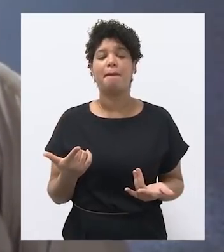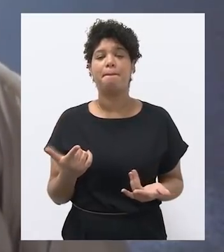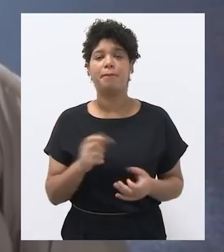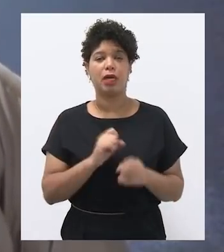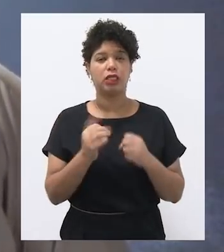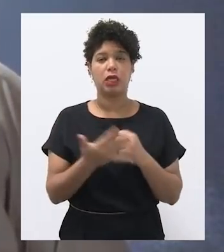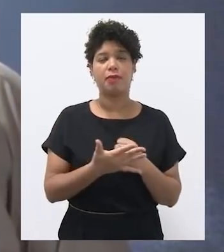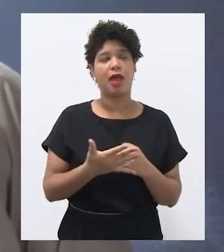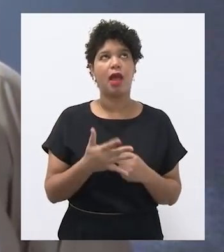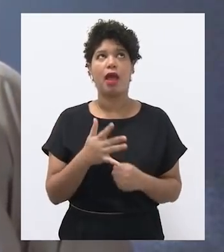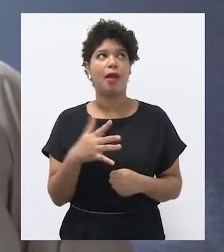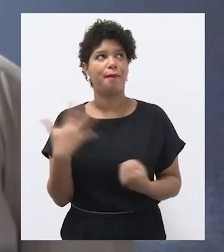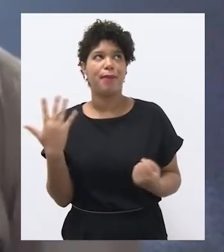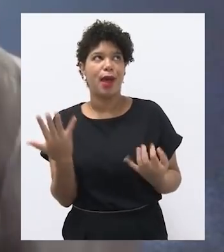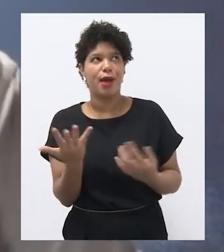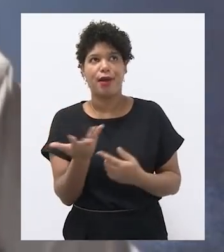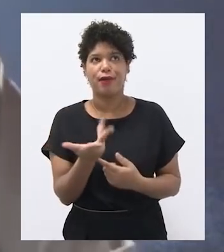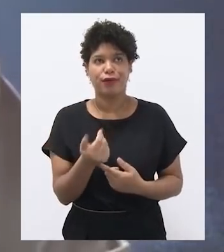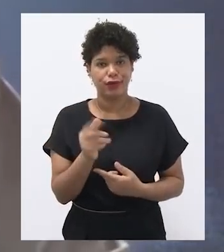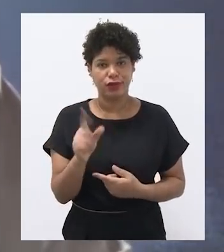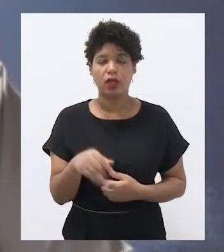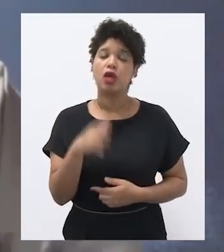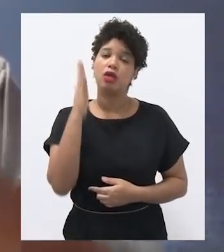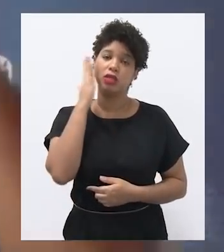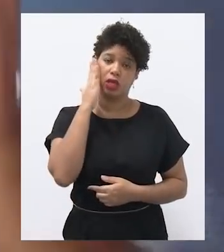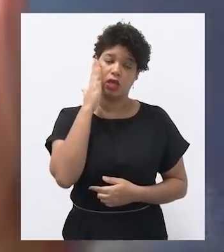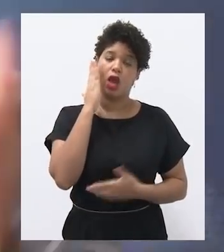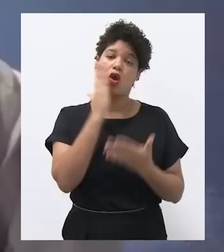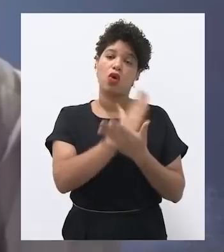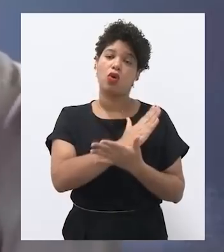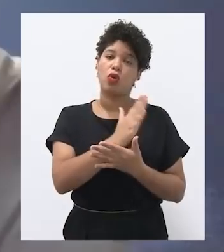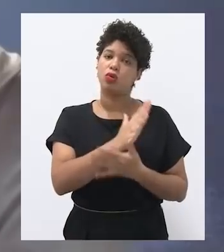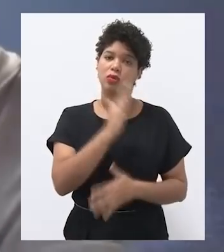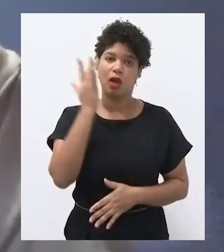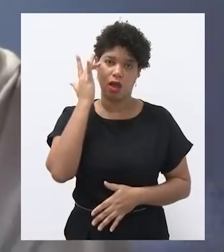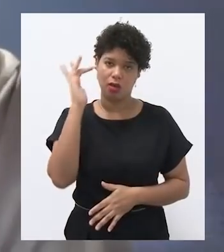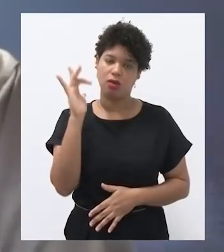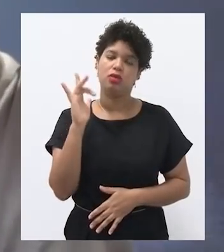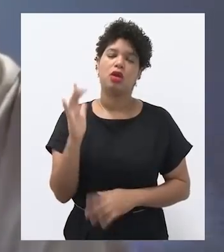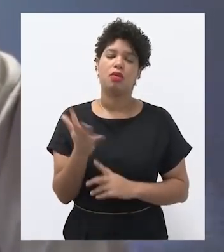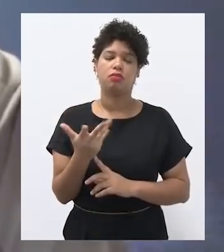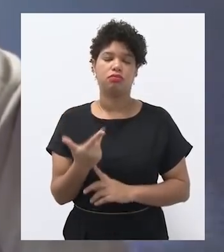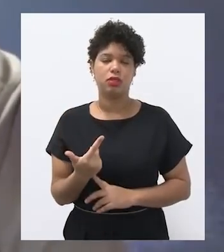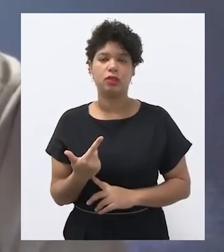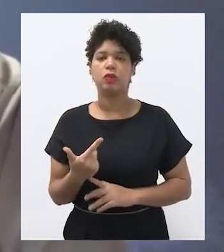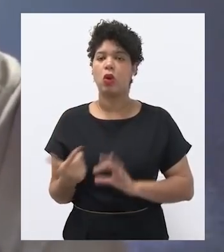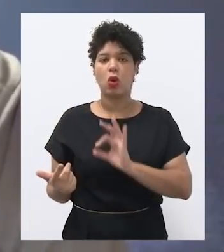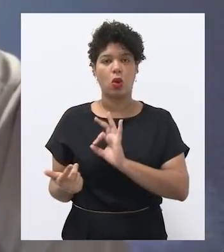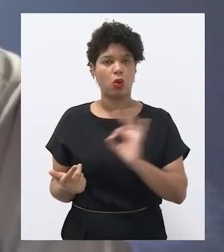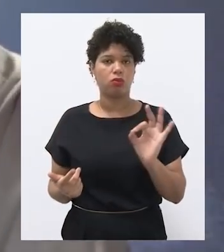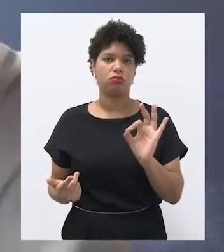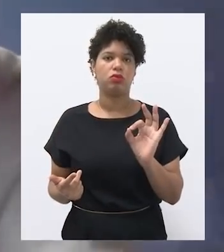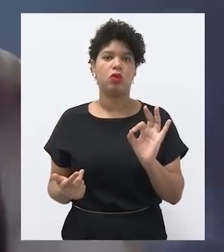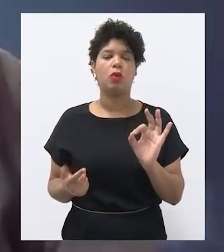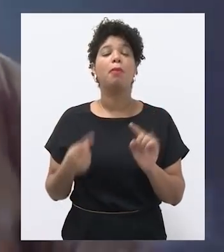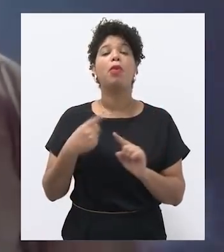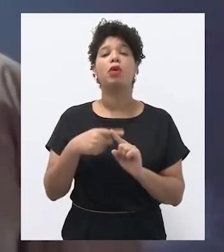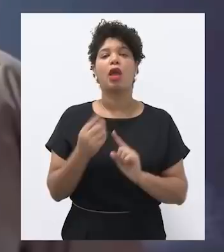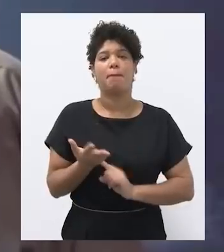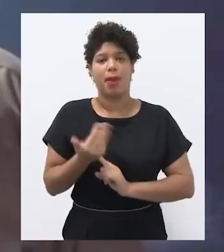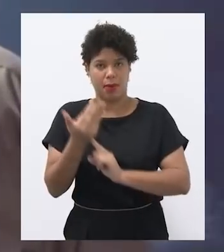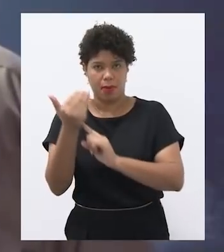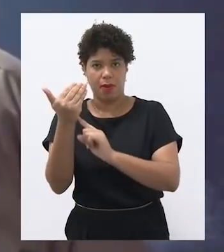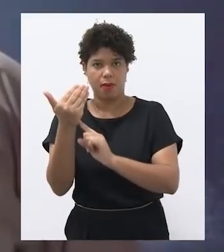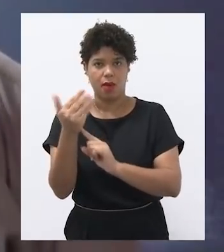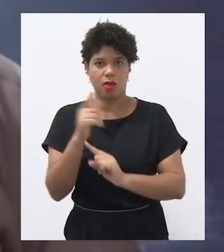de transformação digital. Há quem defenda isso, mas em cenários muito específicos. Tá bem? Do lado,